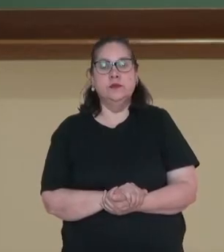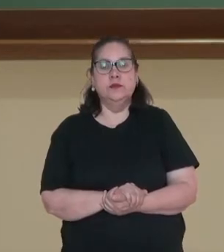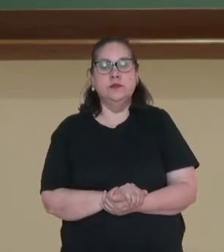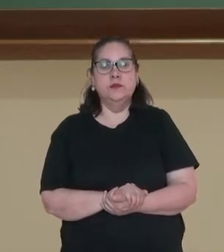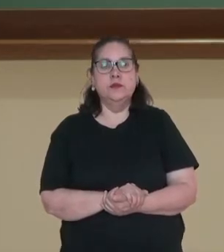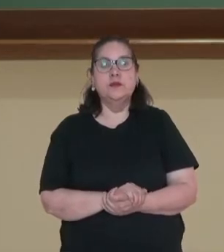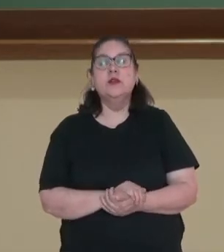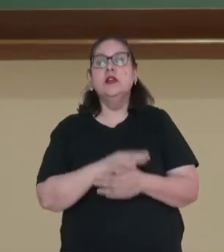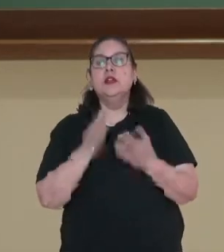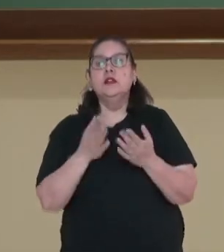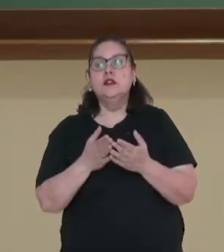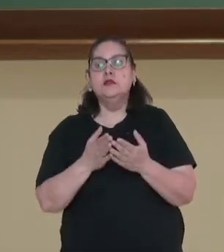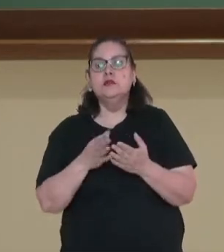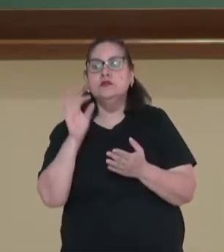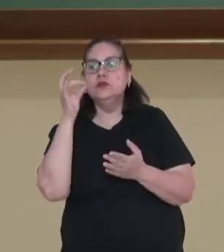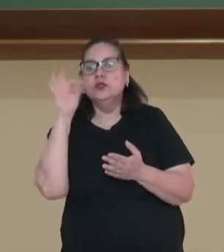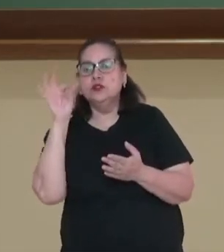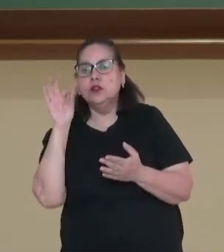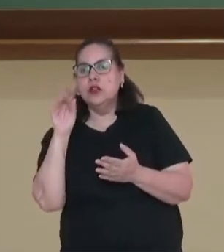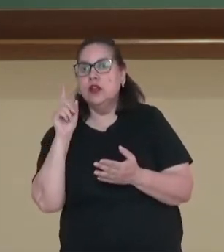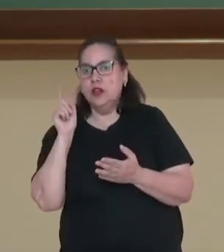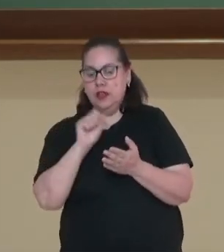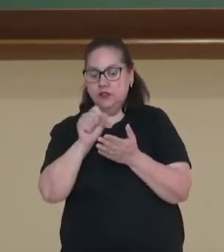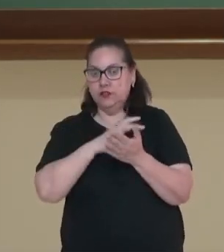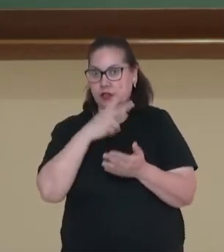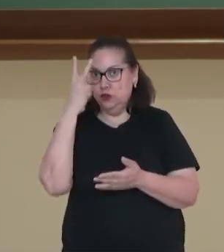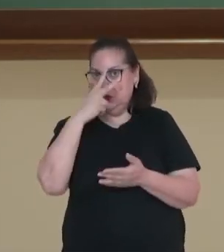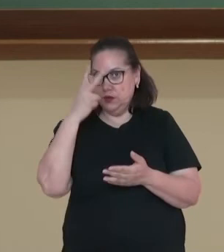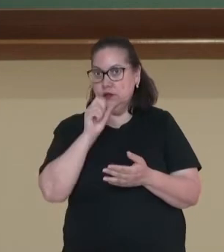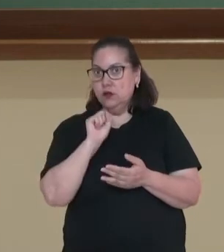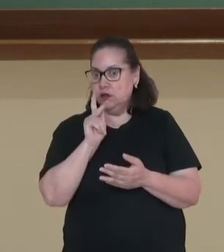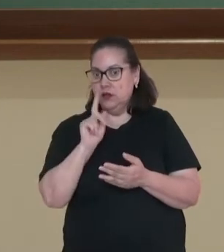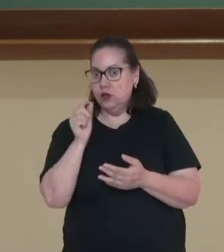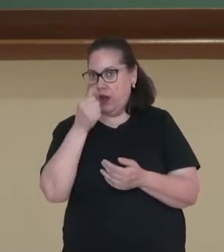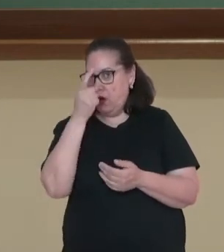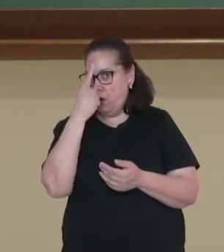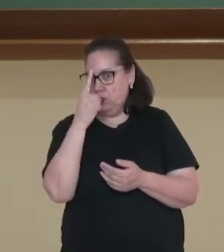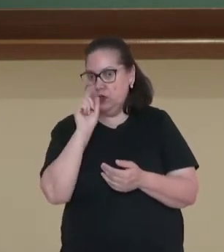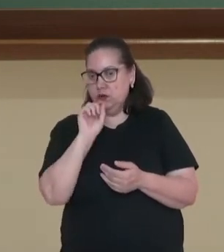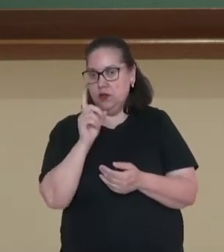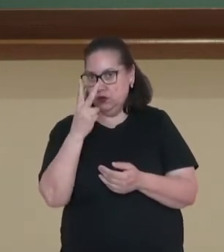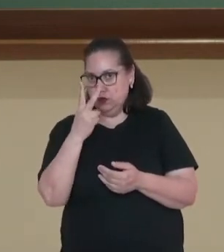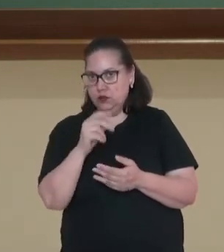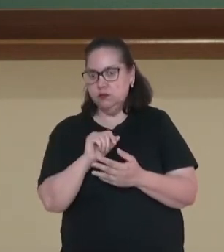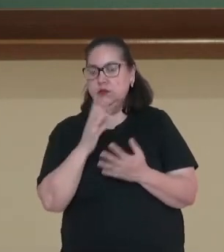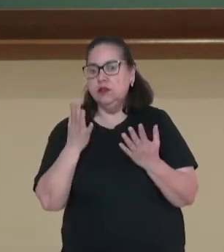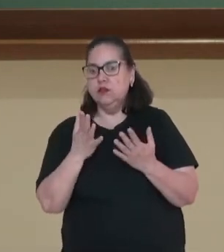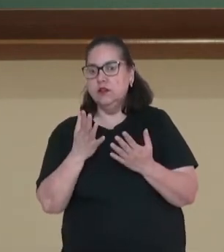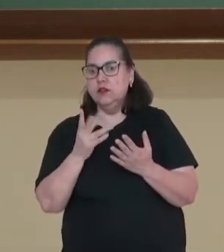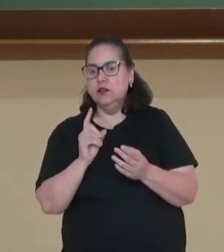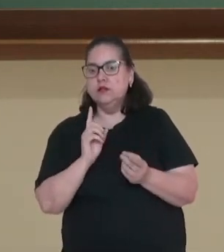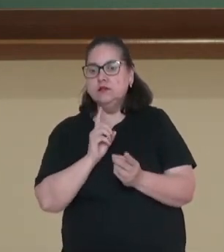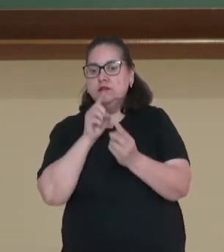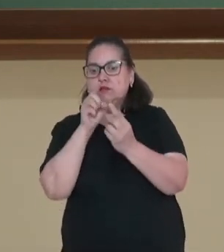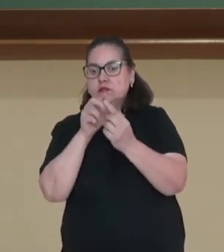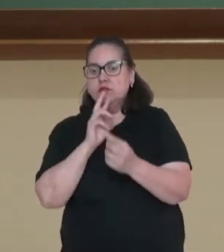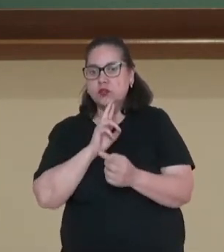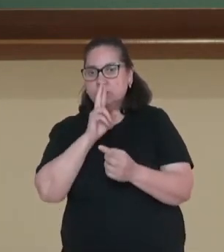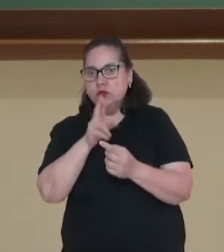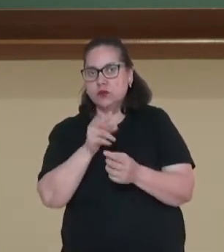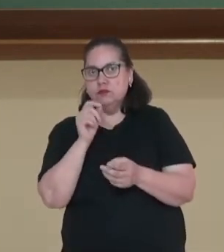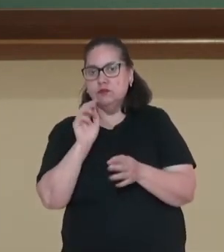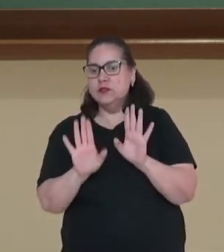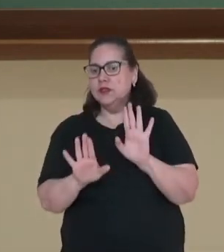E aí, só uma correção, então, essa aqui é atividade 2, tá? Não é atividade 1. E aí, conseguiu chegar numa conclusão?